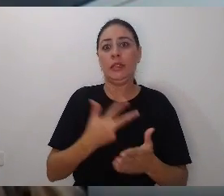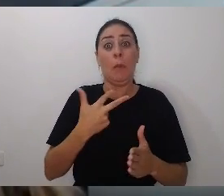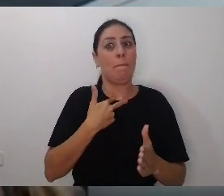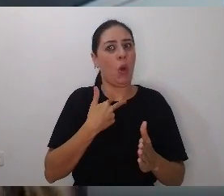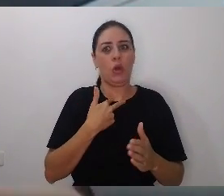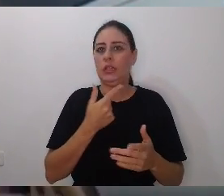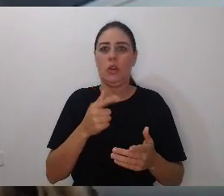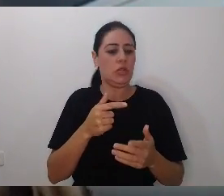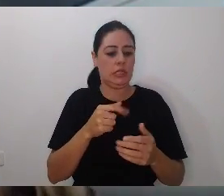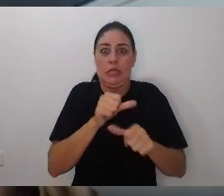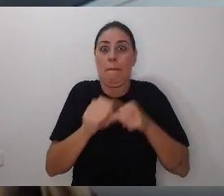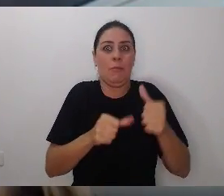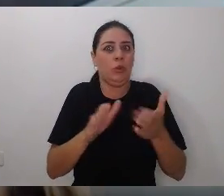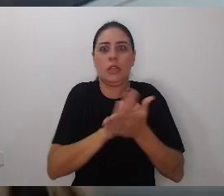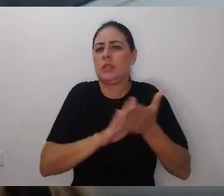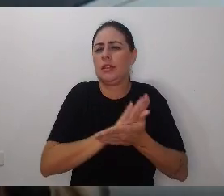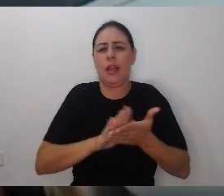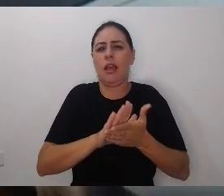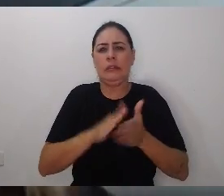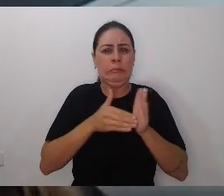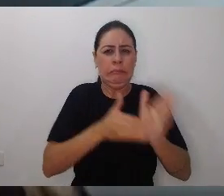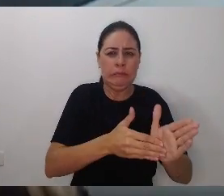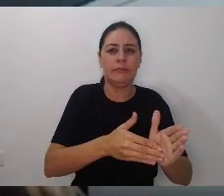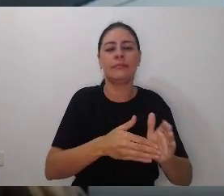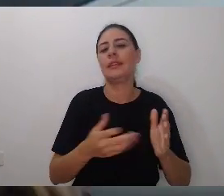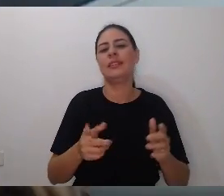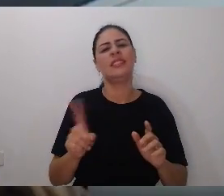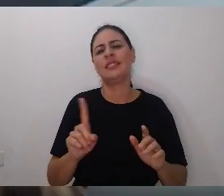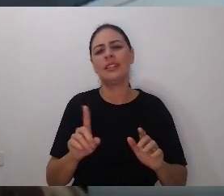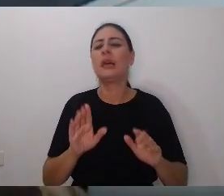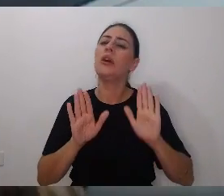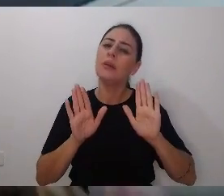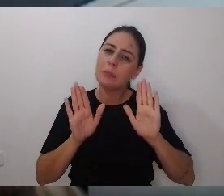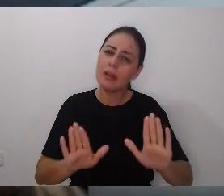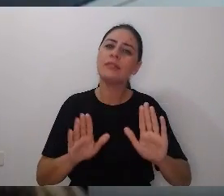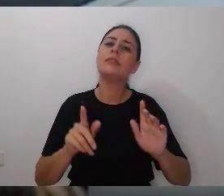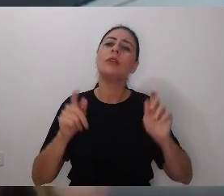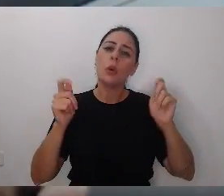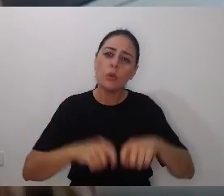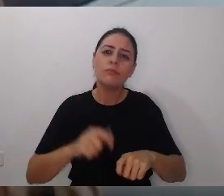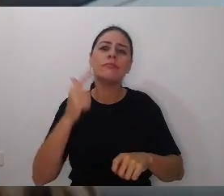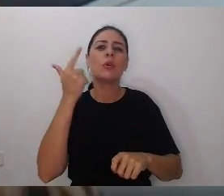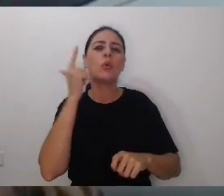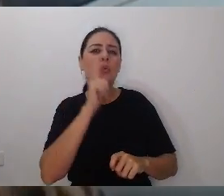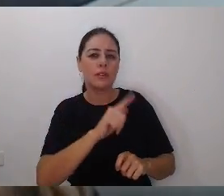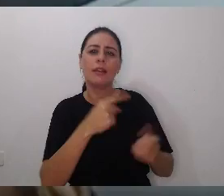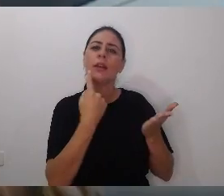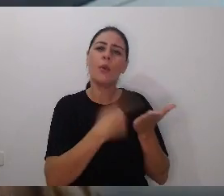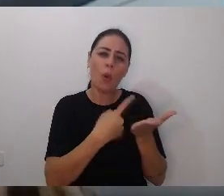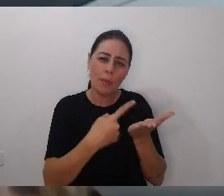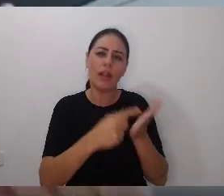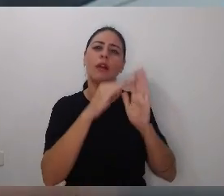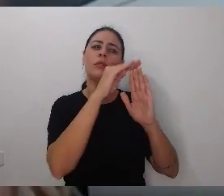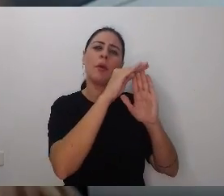da criança. Então, por exemplo, quando nós temos lá no CMEI, lá na escola, uma rotina estabelecida, não é aquela rotina